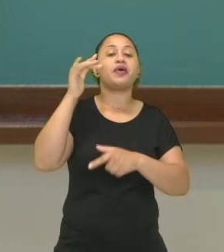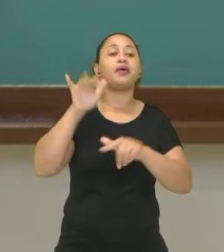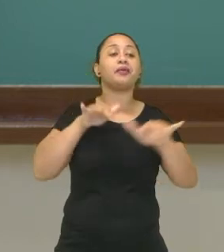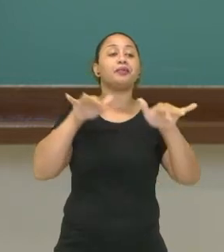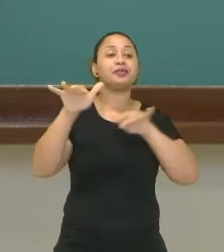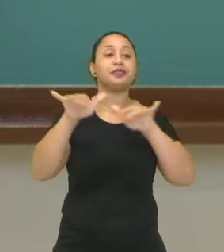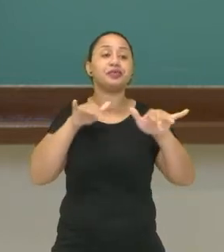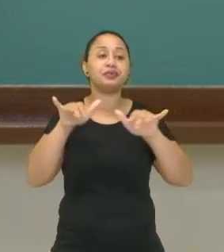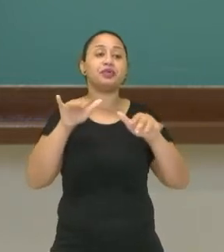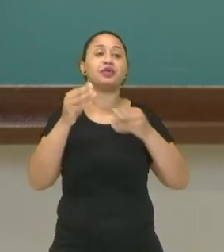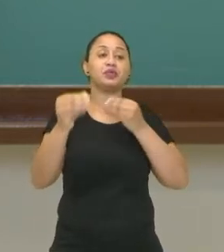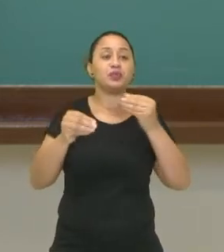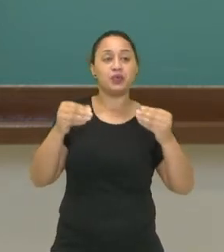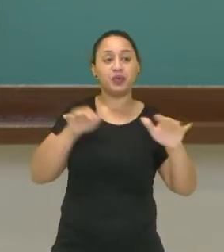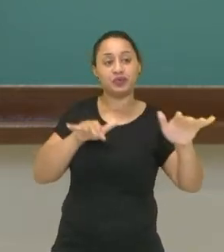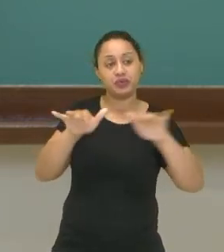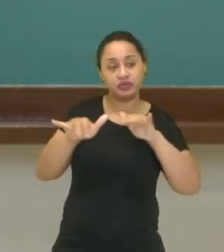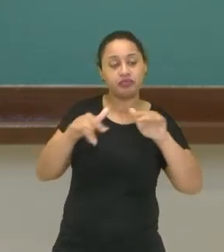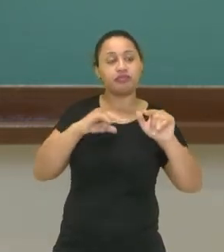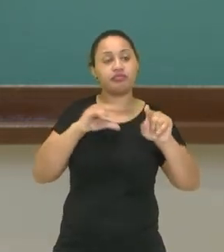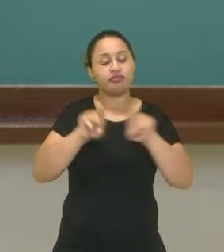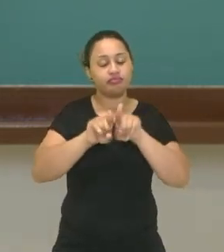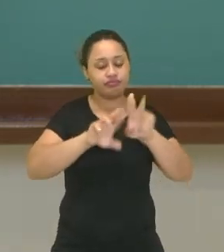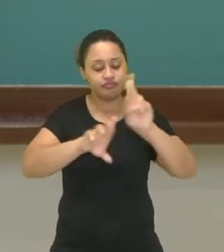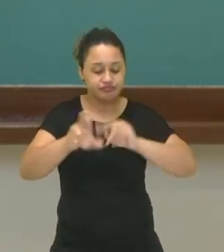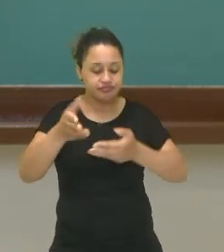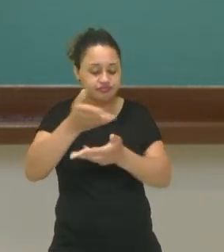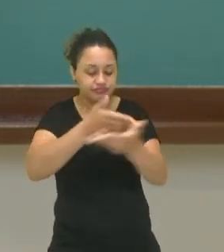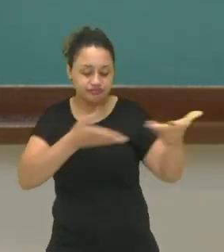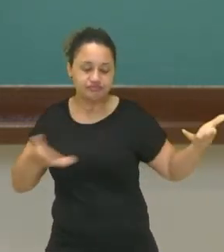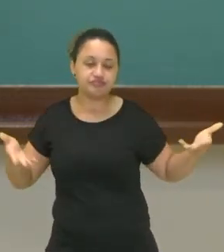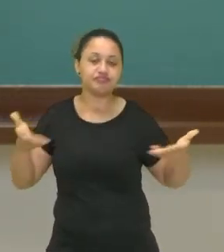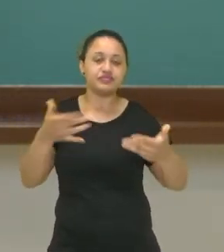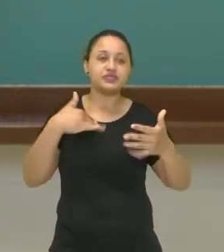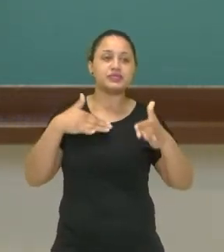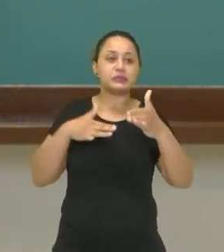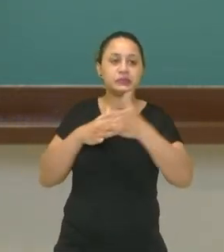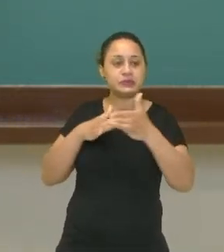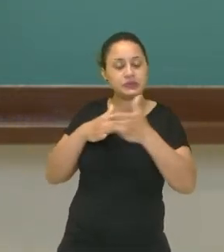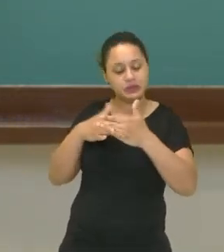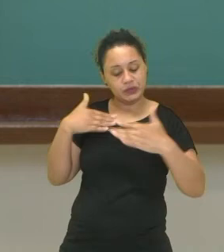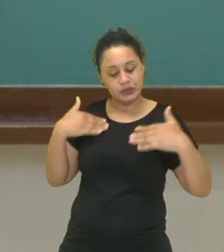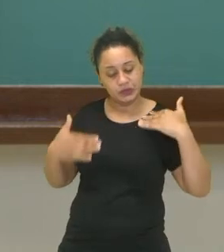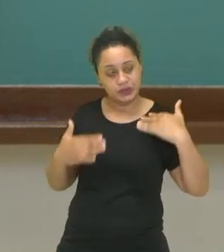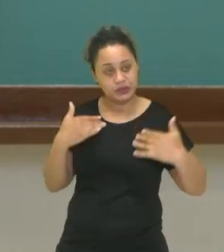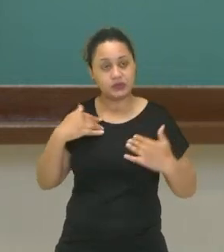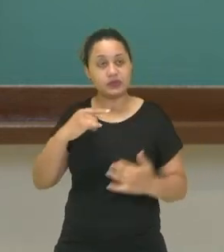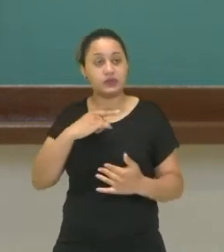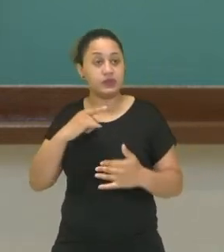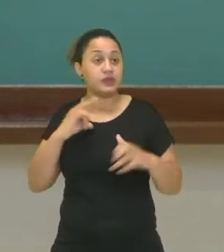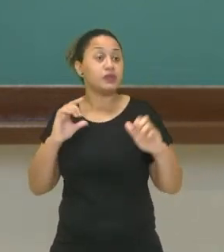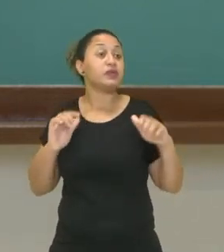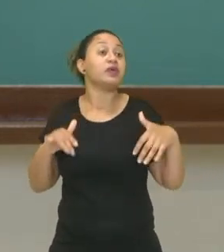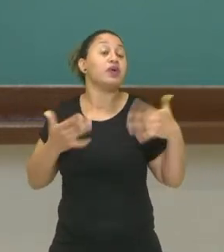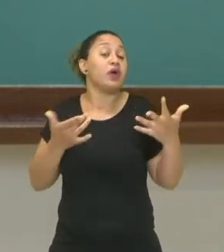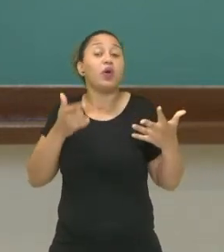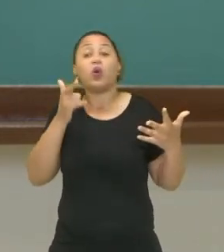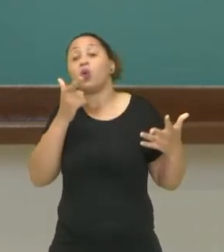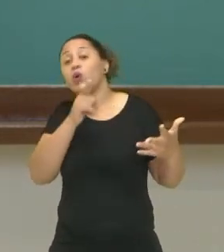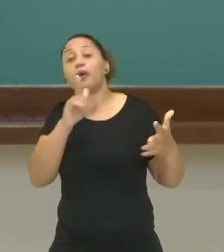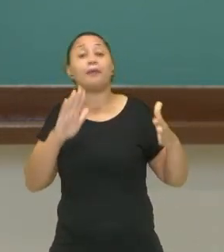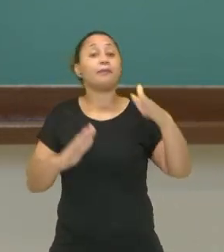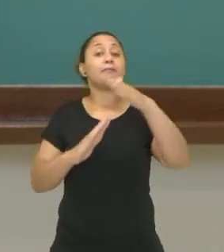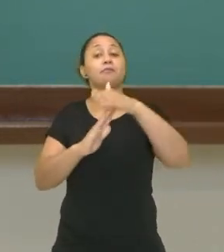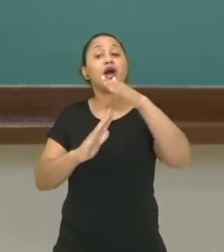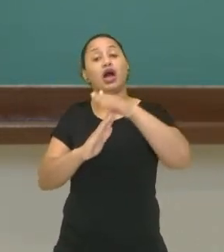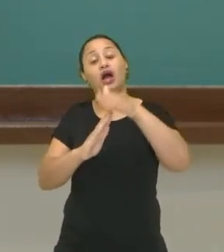nossos movimentos, nossa relação com o ambiente, os limites do corpo, quão longe ele pode